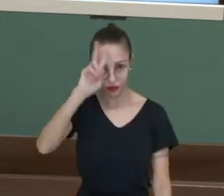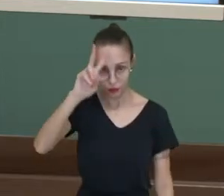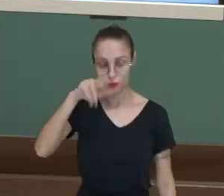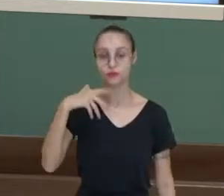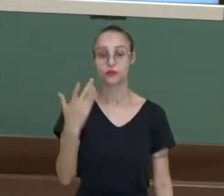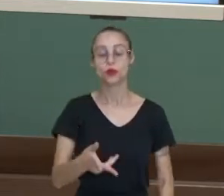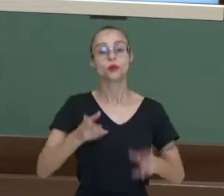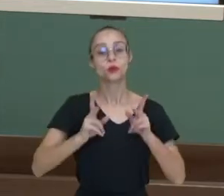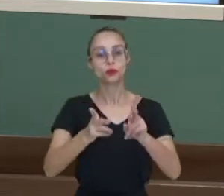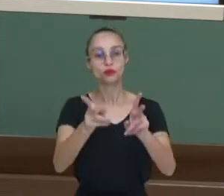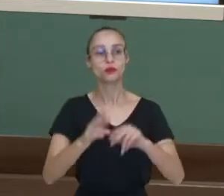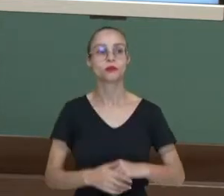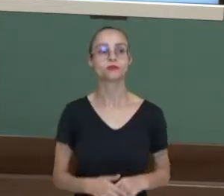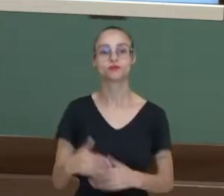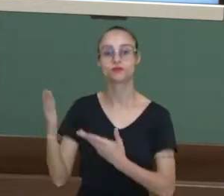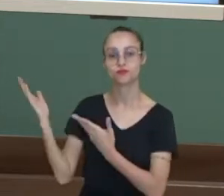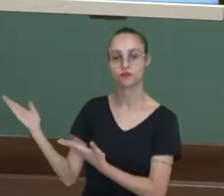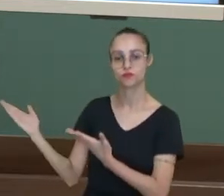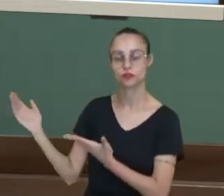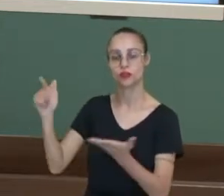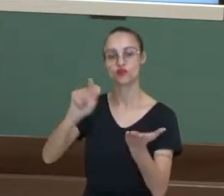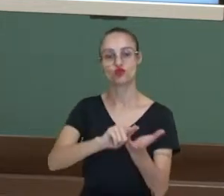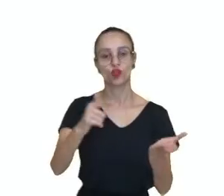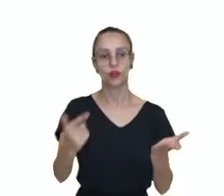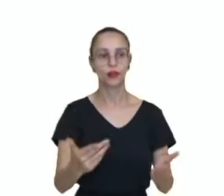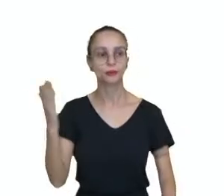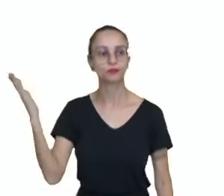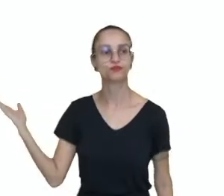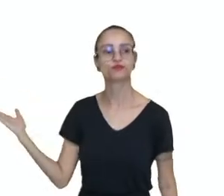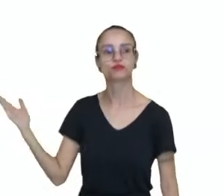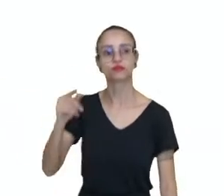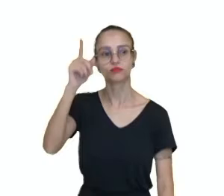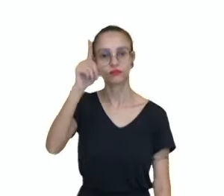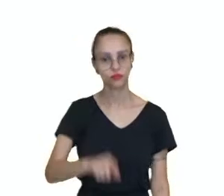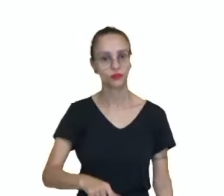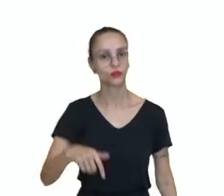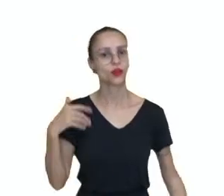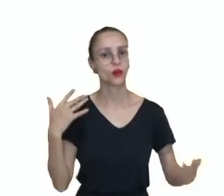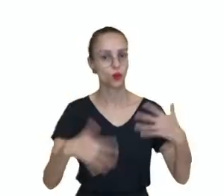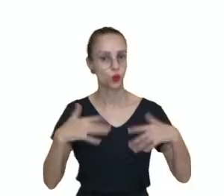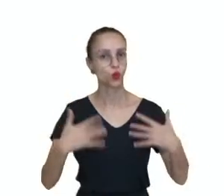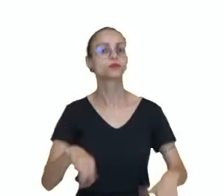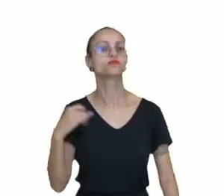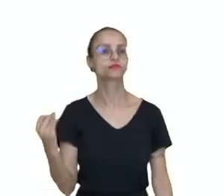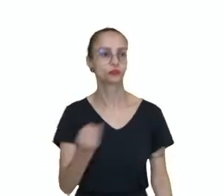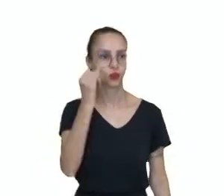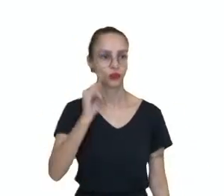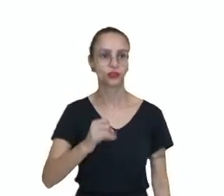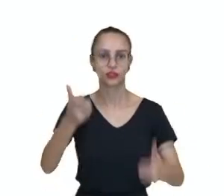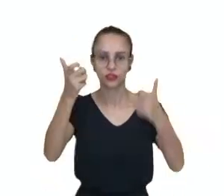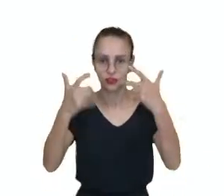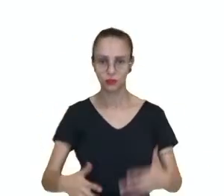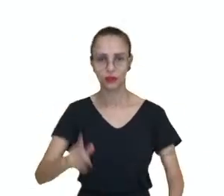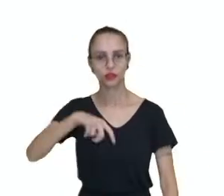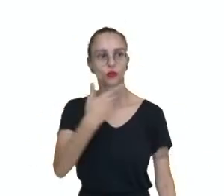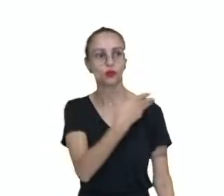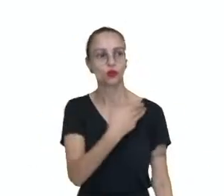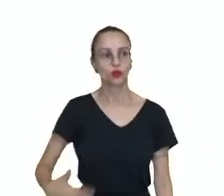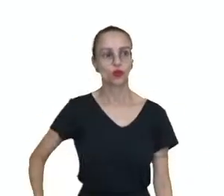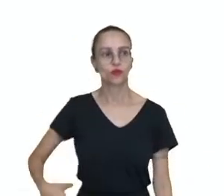gente continuar, essa capa de jornal aqui, ela é muito importante para a gente falar sobre governo